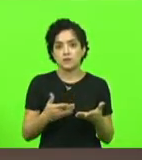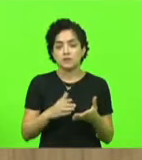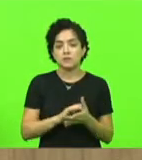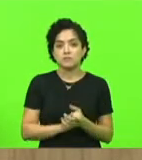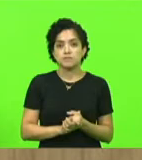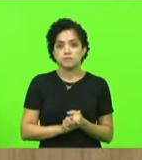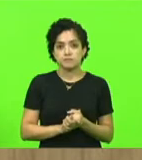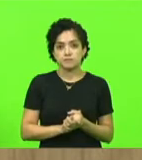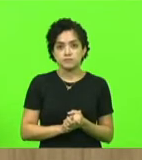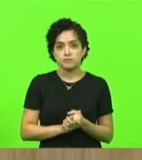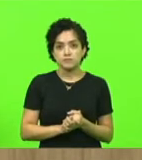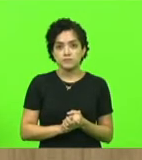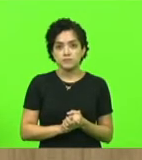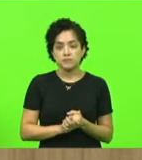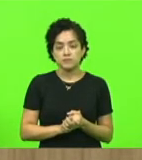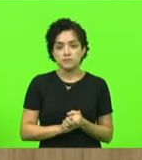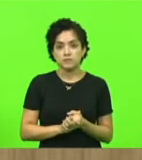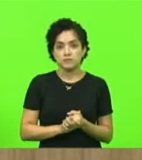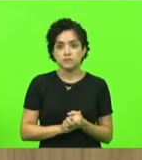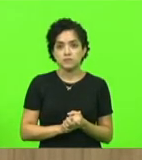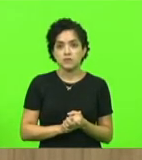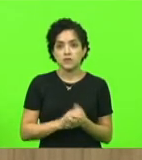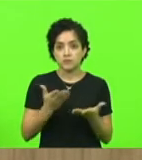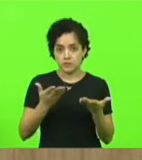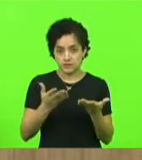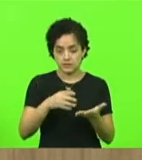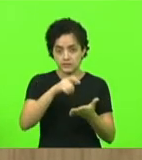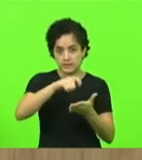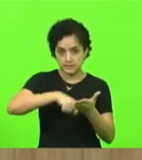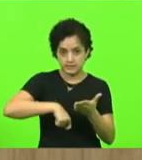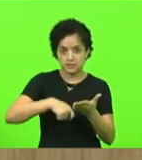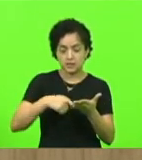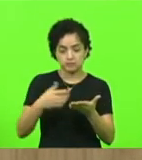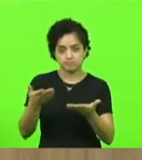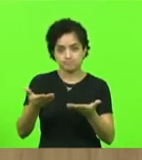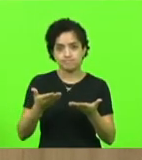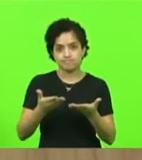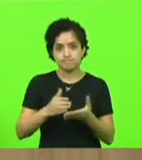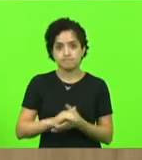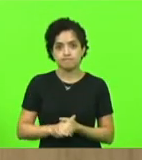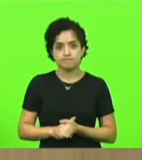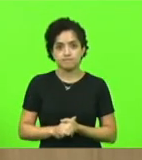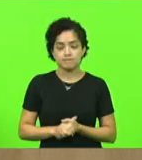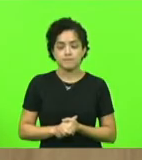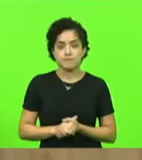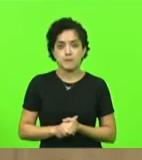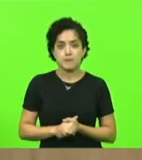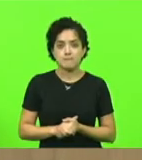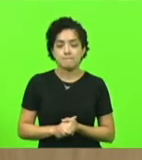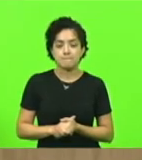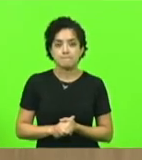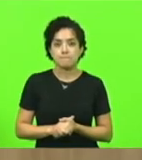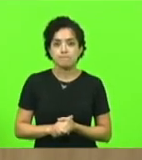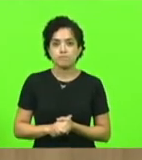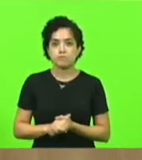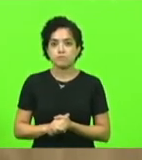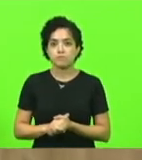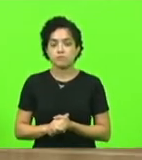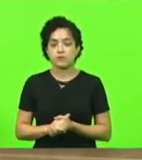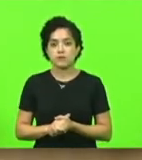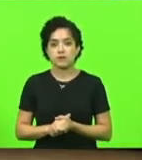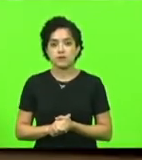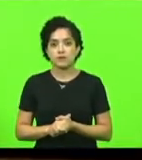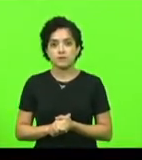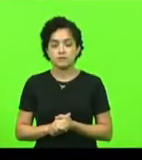ou passar de deputado em deputado, caso queiram assinar, estão todos convidados. Obrigado. Obrigado. Deputado Adrianinho, tem um tempo de 10